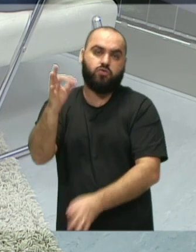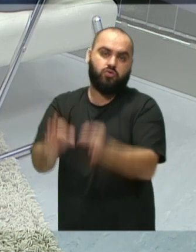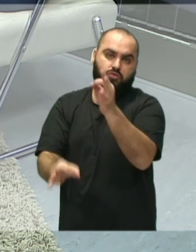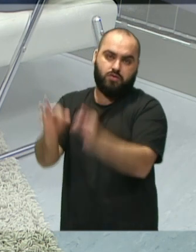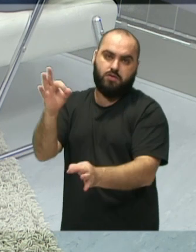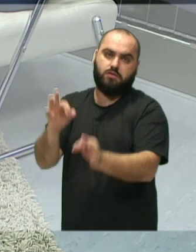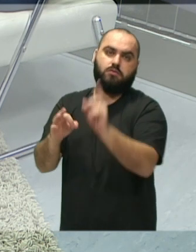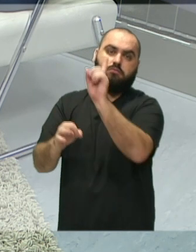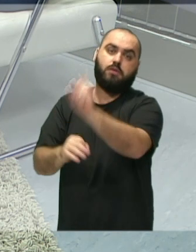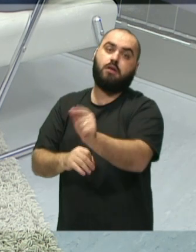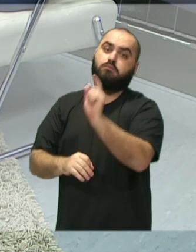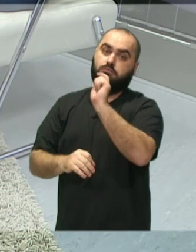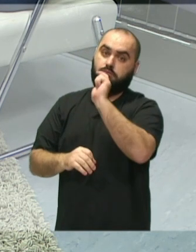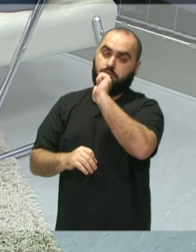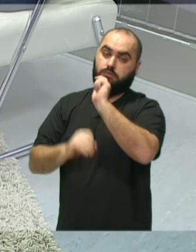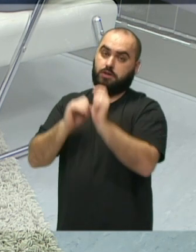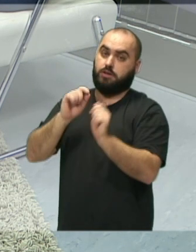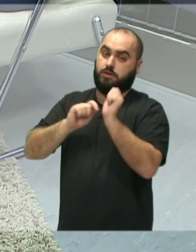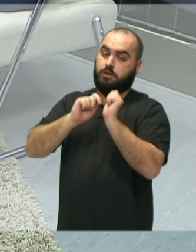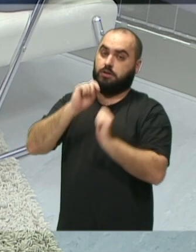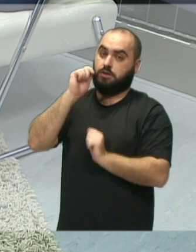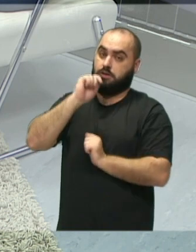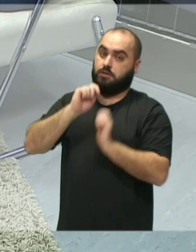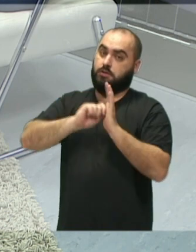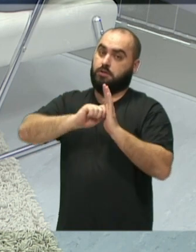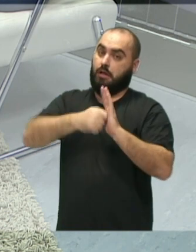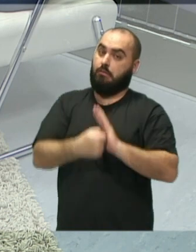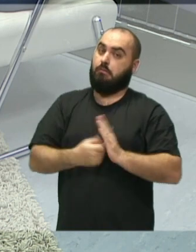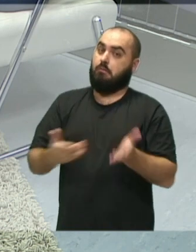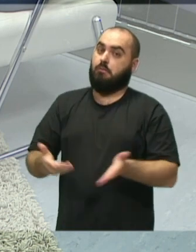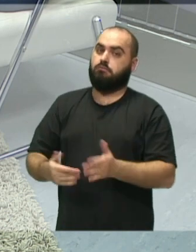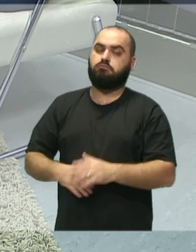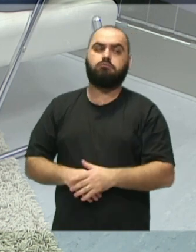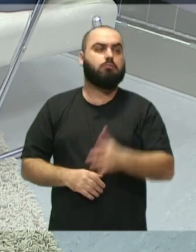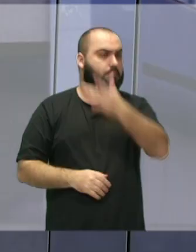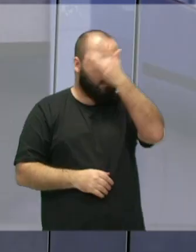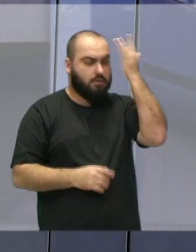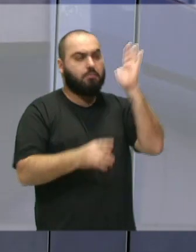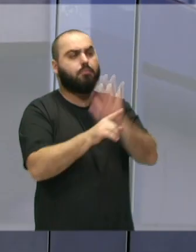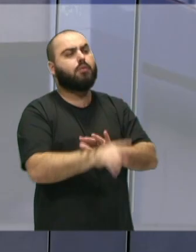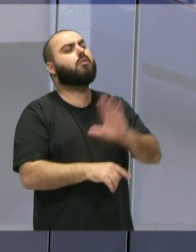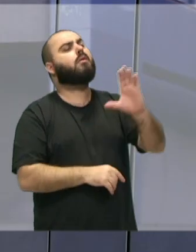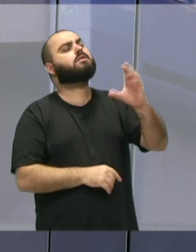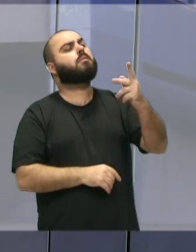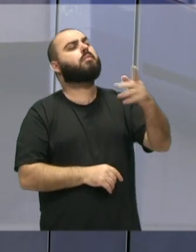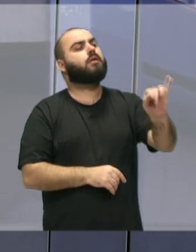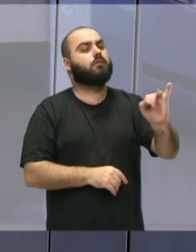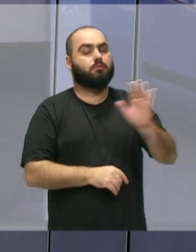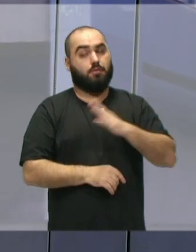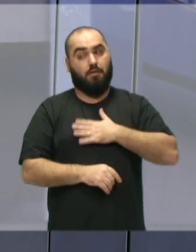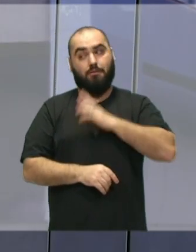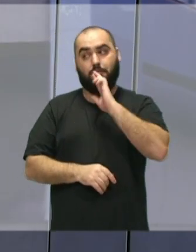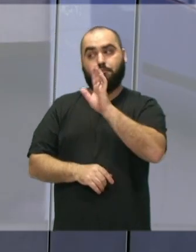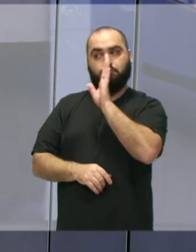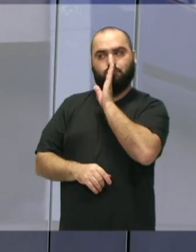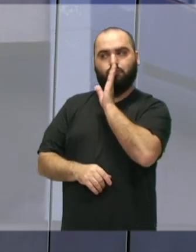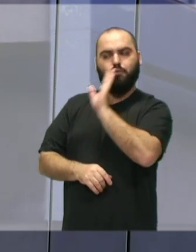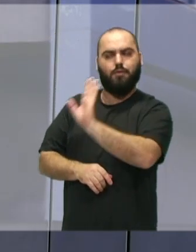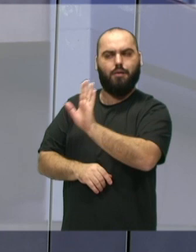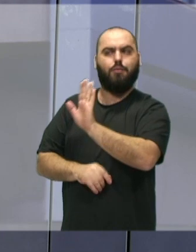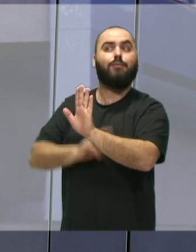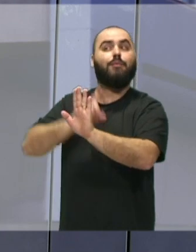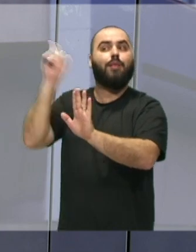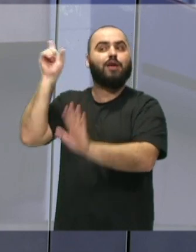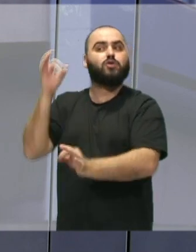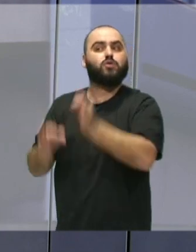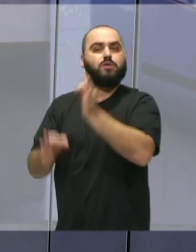corre agora sob sigilo, por isso às vezes as pessoas perguntam, Ana, e a CPI, deixa quieto, porque tem coisas como quebra de sigilo bancário